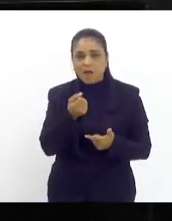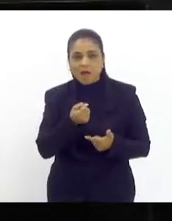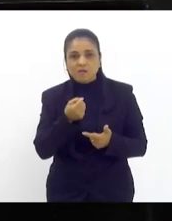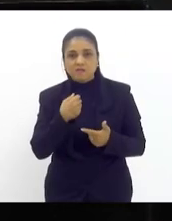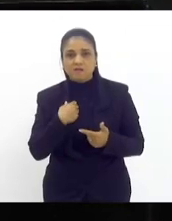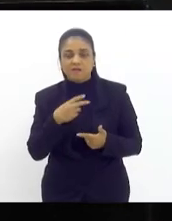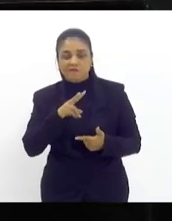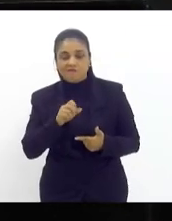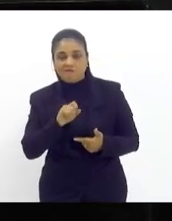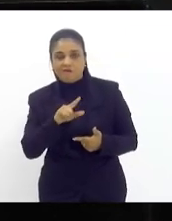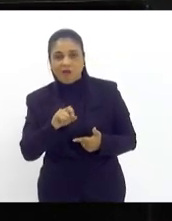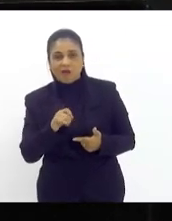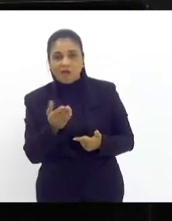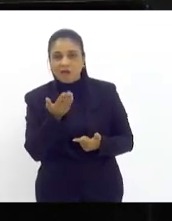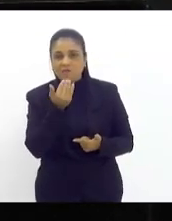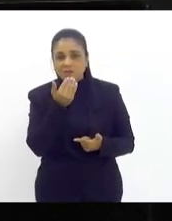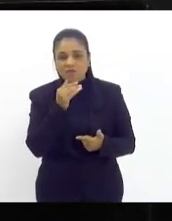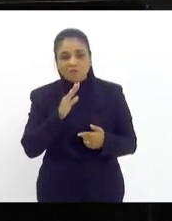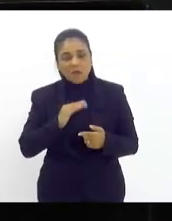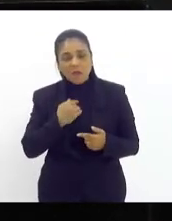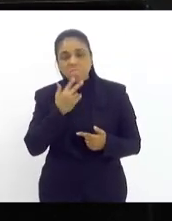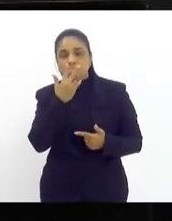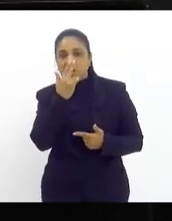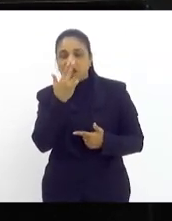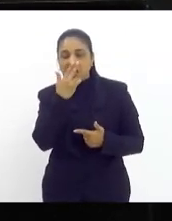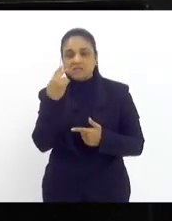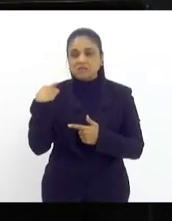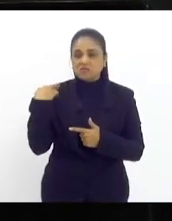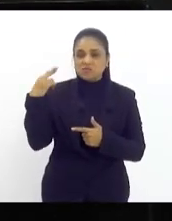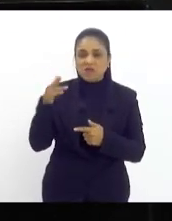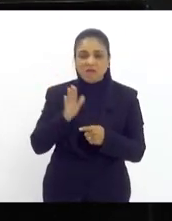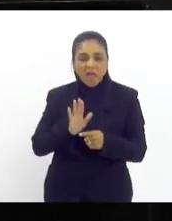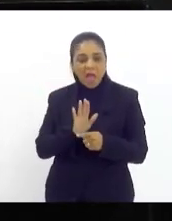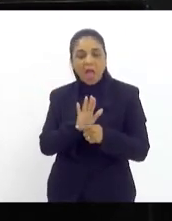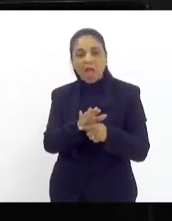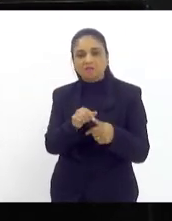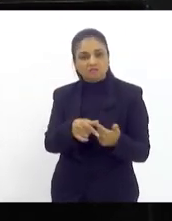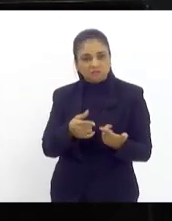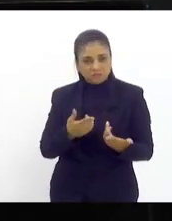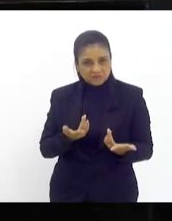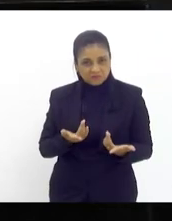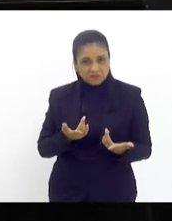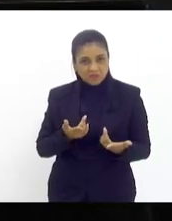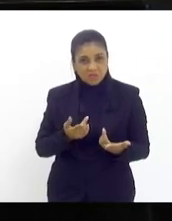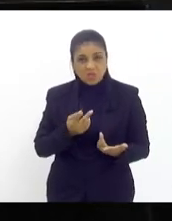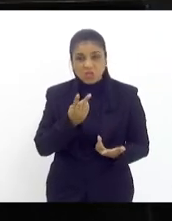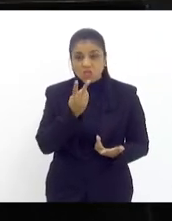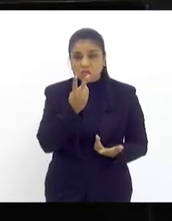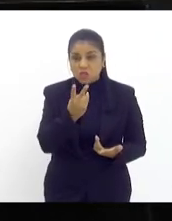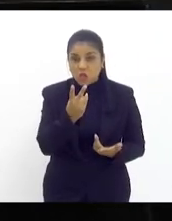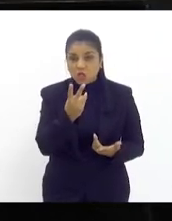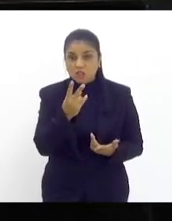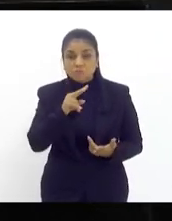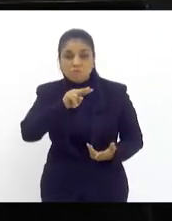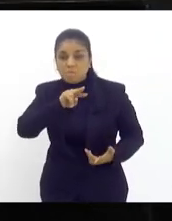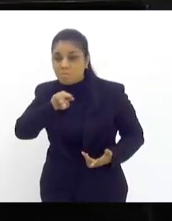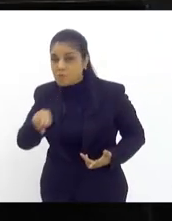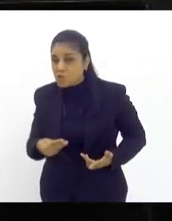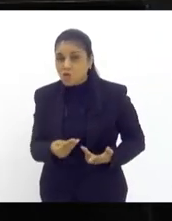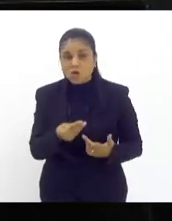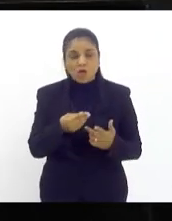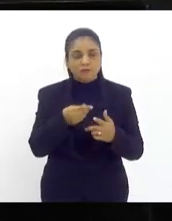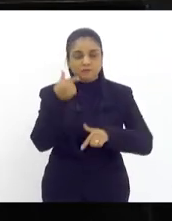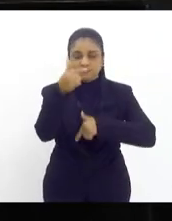que alguns patrões tratam como favor porque enquanto isso congelam os salários de quase dois milhões de trabalhadores e trabalhadoras